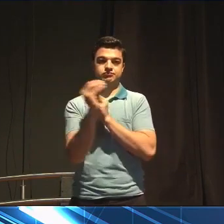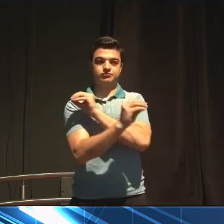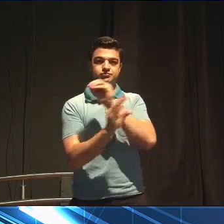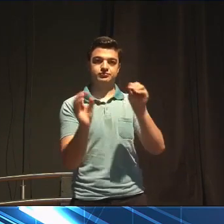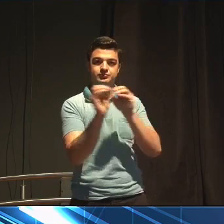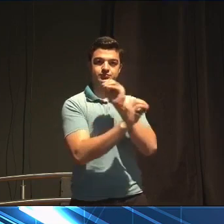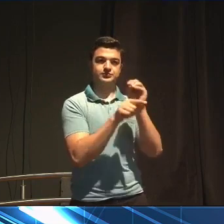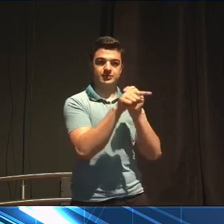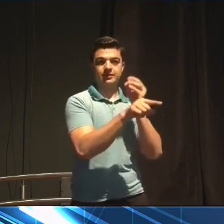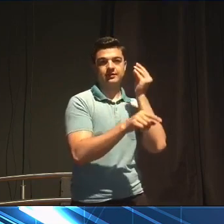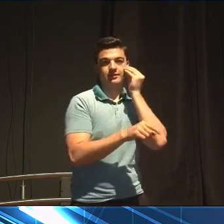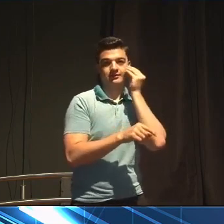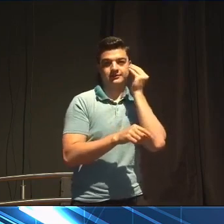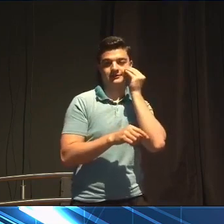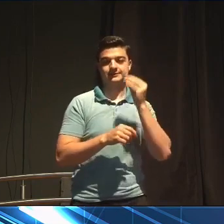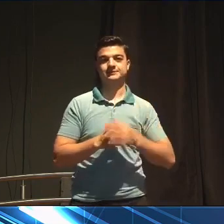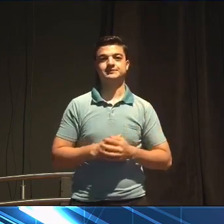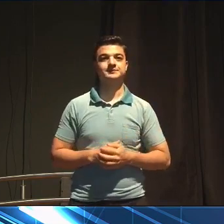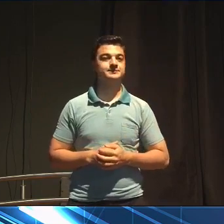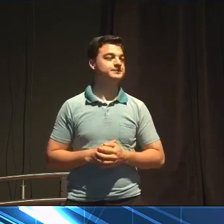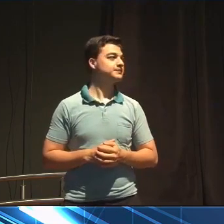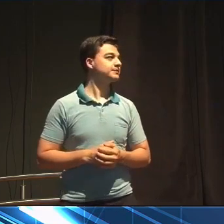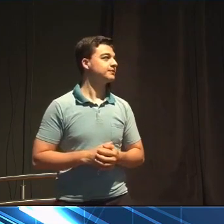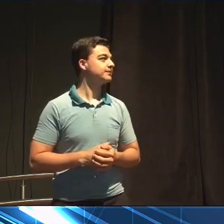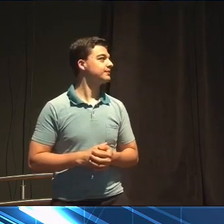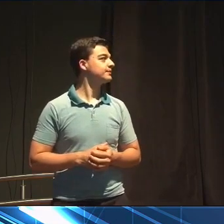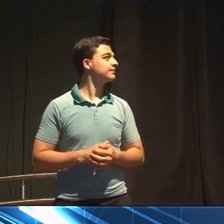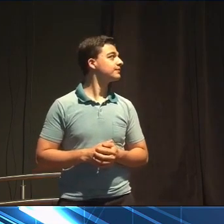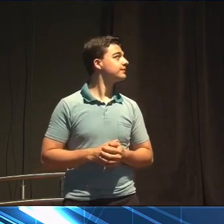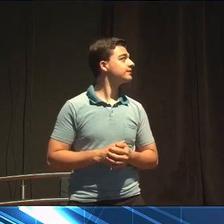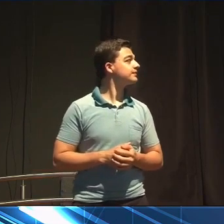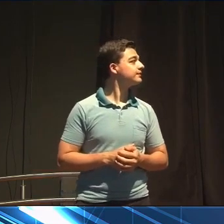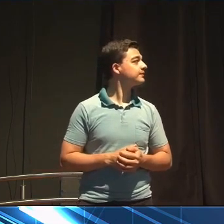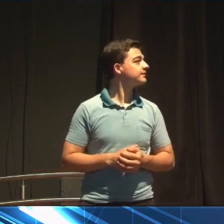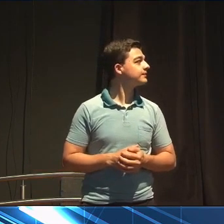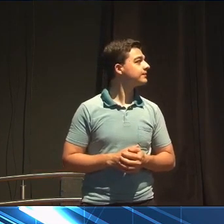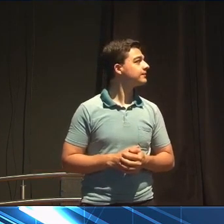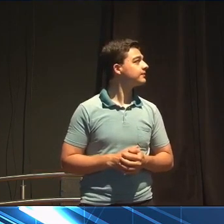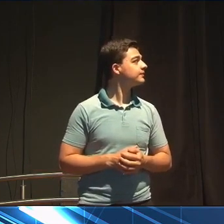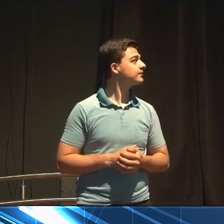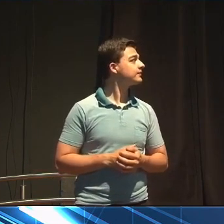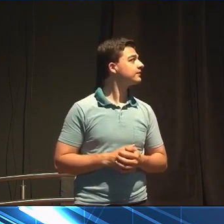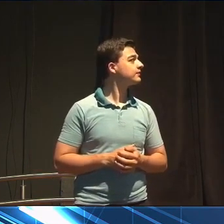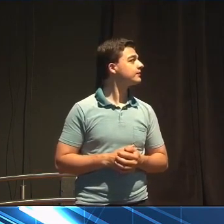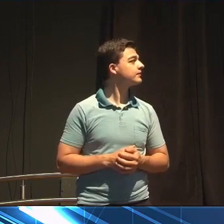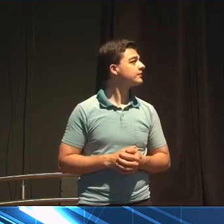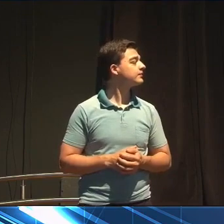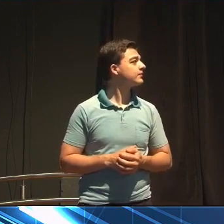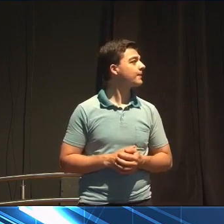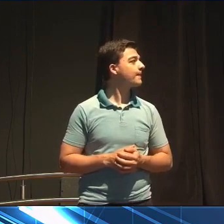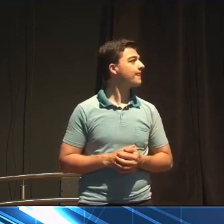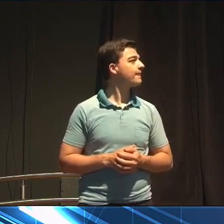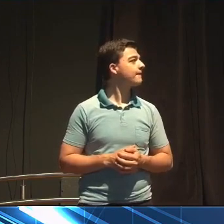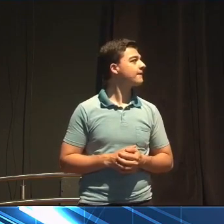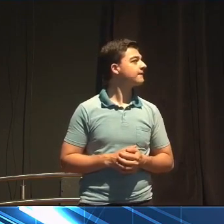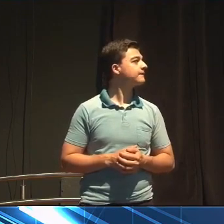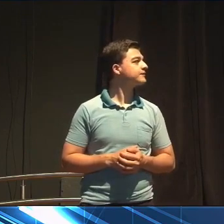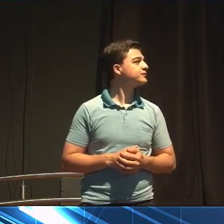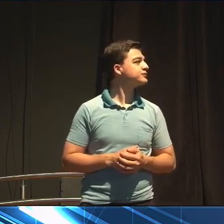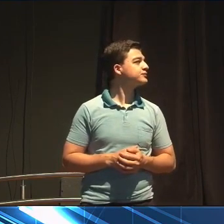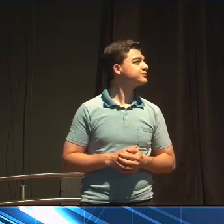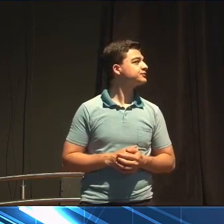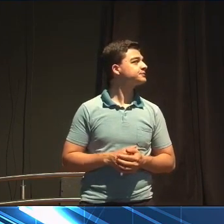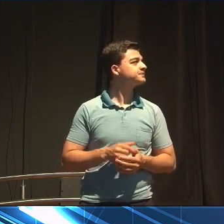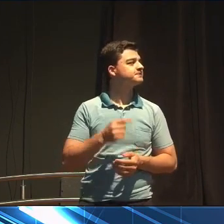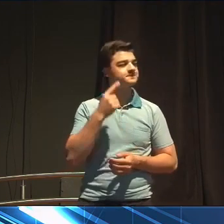visualização com alta fidelidade é o exemplo dessa foto, isso aqui é simulado, não existe. É o tipo de a qualidade que a gente tem de